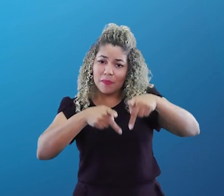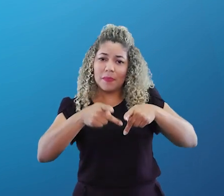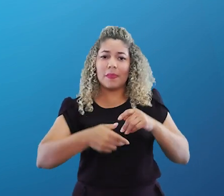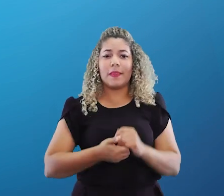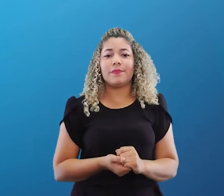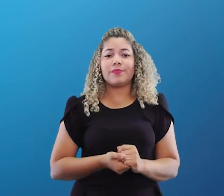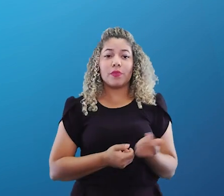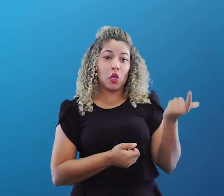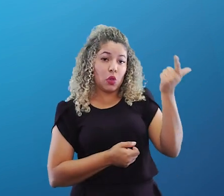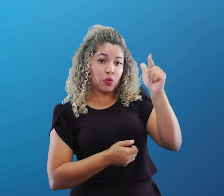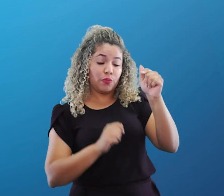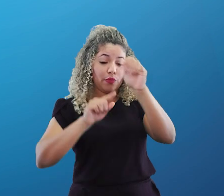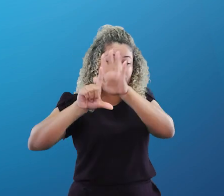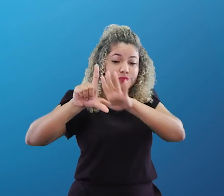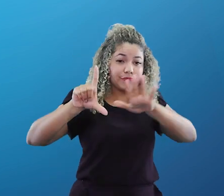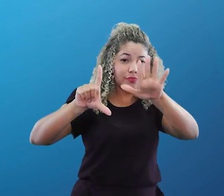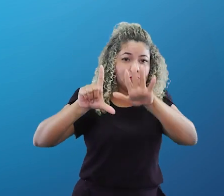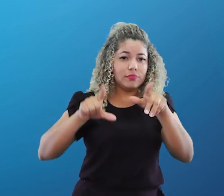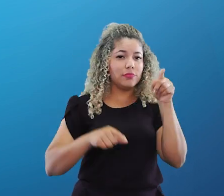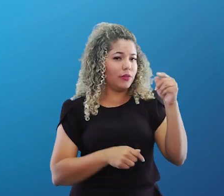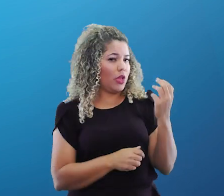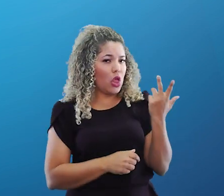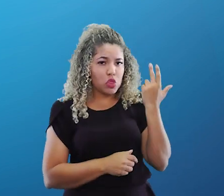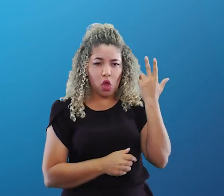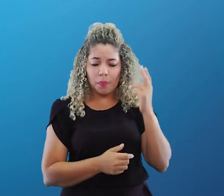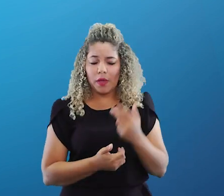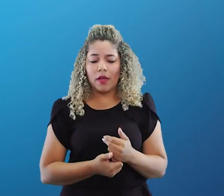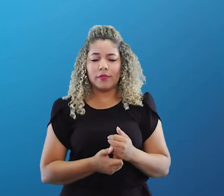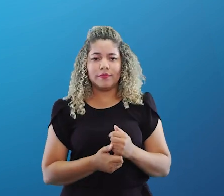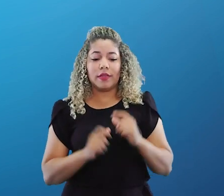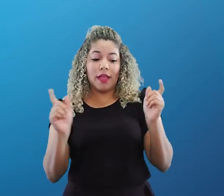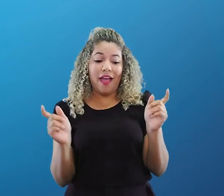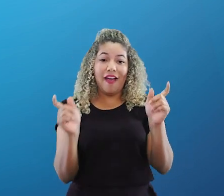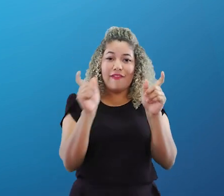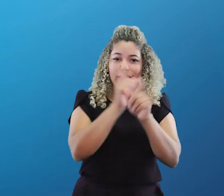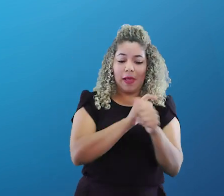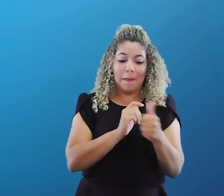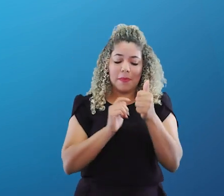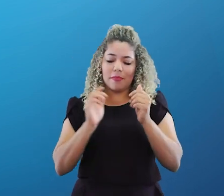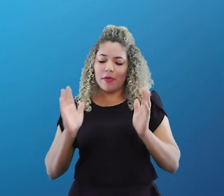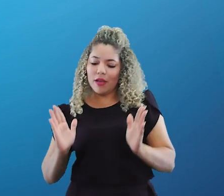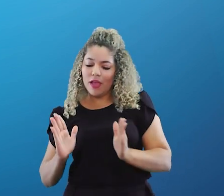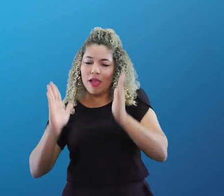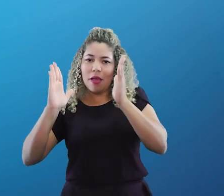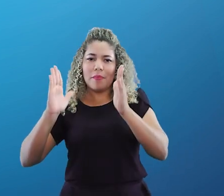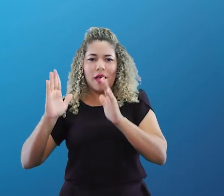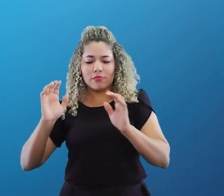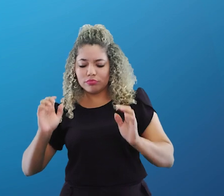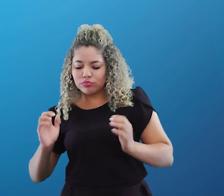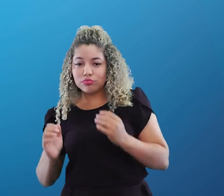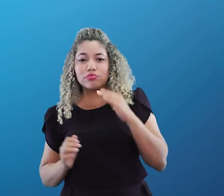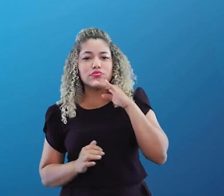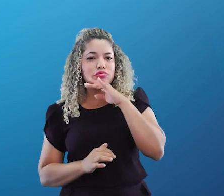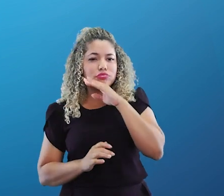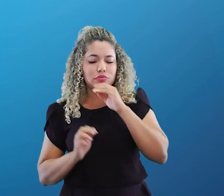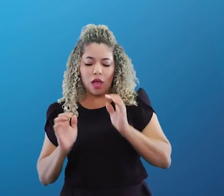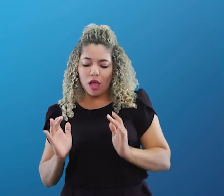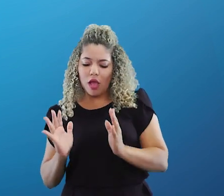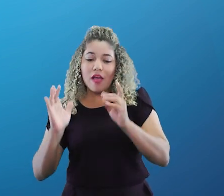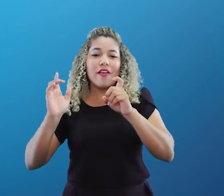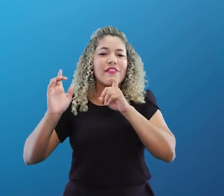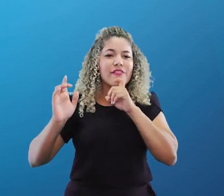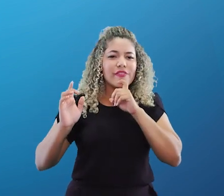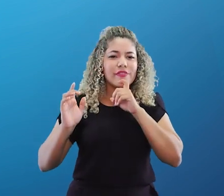Observe mais uma imagem, nós temos aqui o fluxo normal e a inversão térmica. No fluxo normal nós temos as camadas de ar quente, ar frio